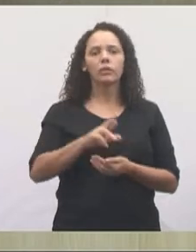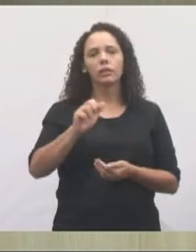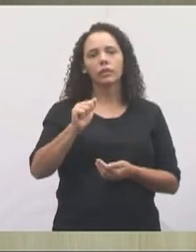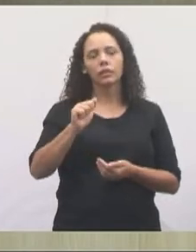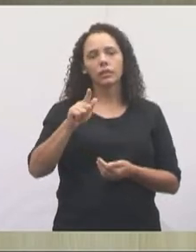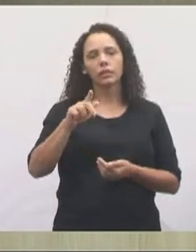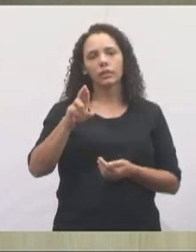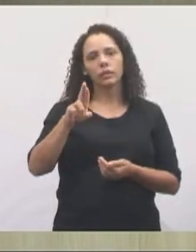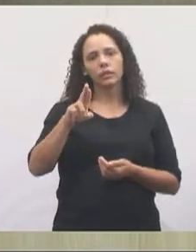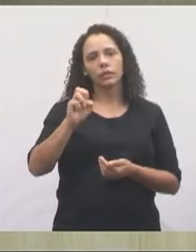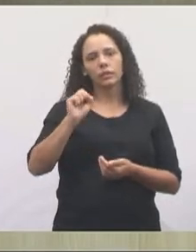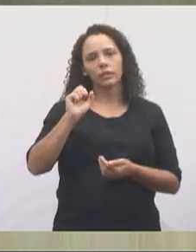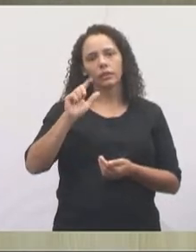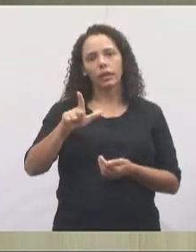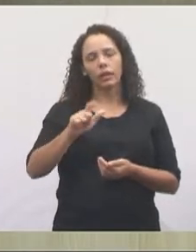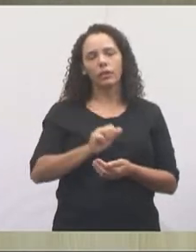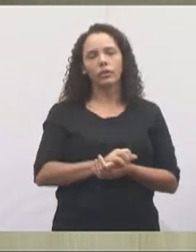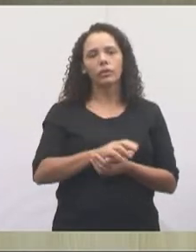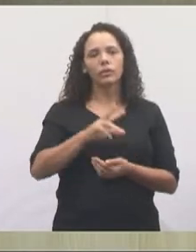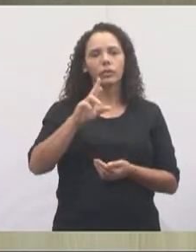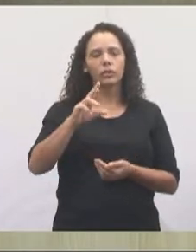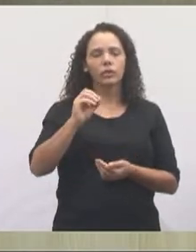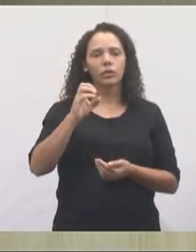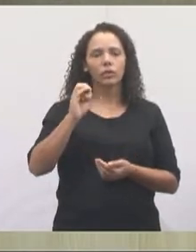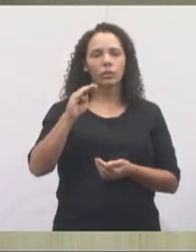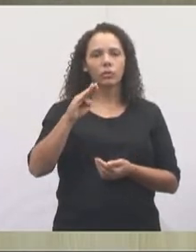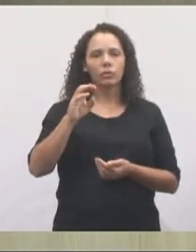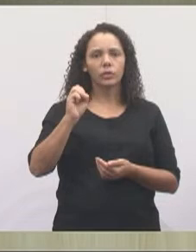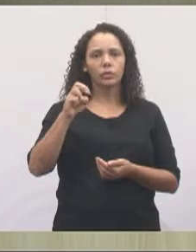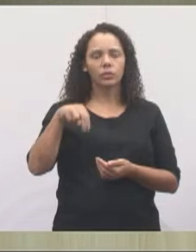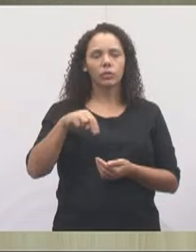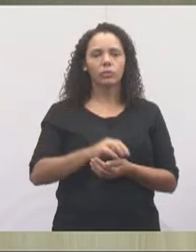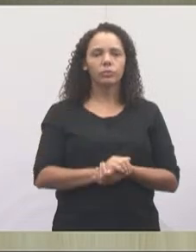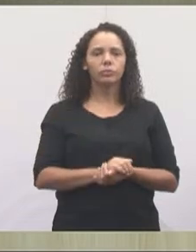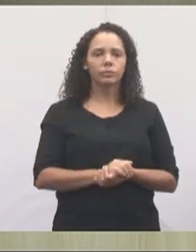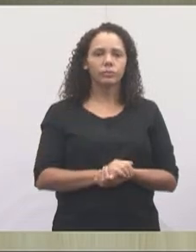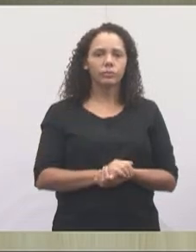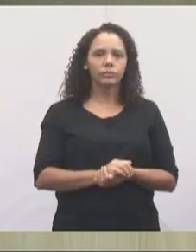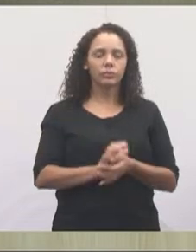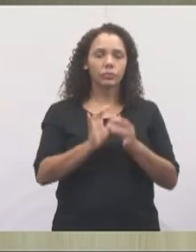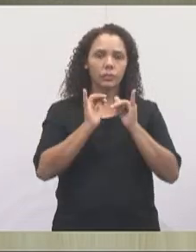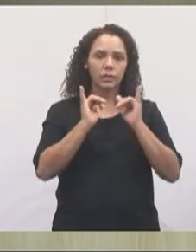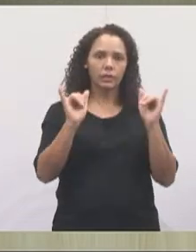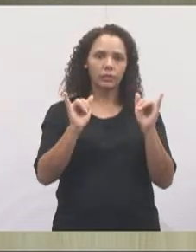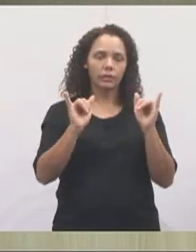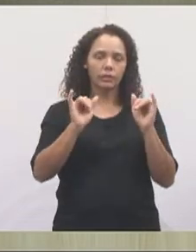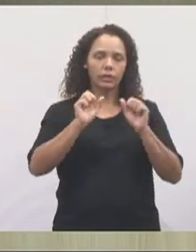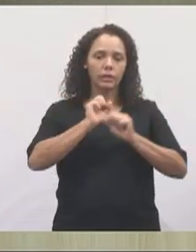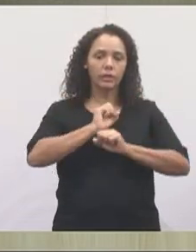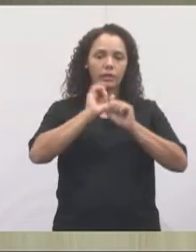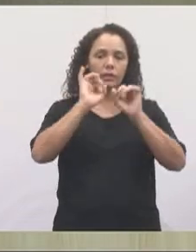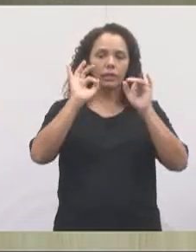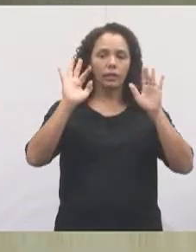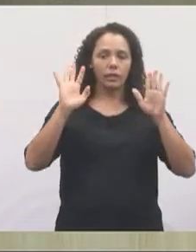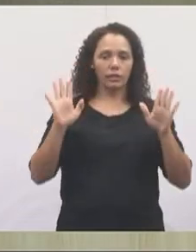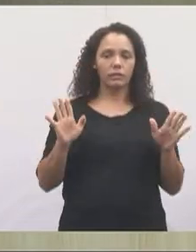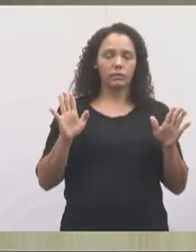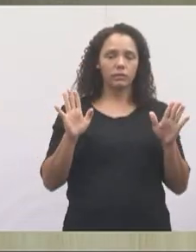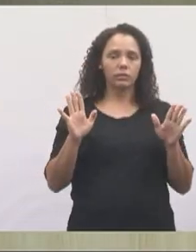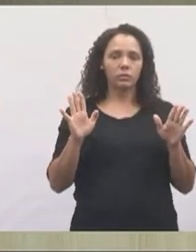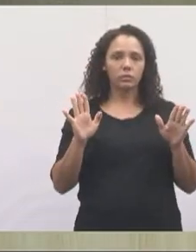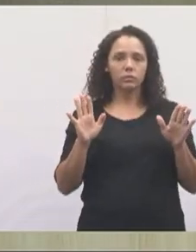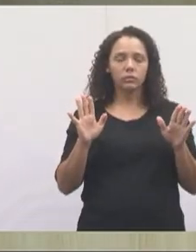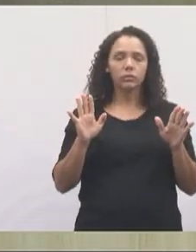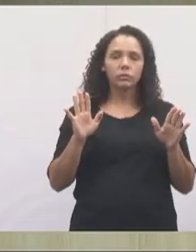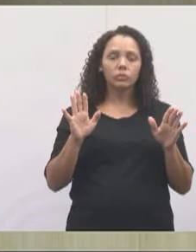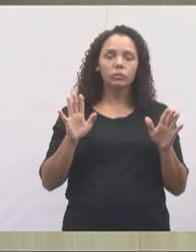Robson Flávio dos Santos vogal assim para dar efetividade ao comunicado e transparência aos nobres Edis do Poder